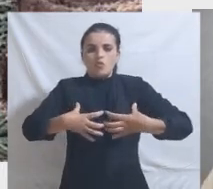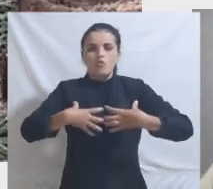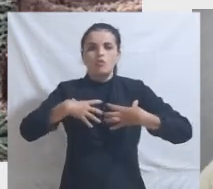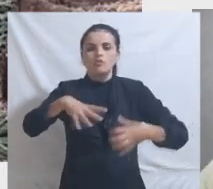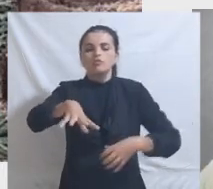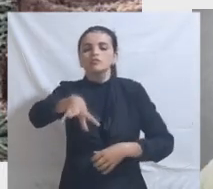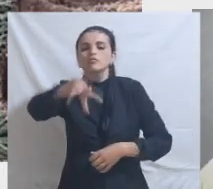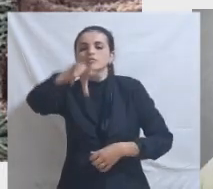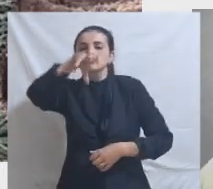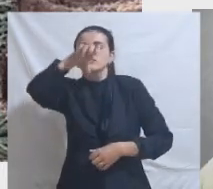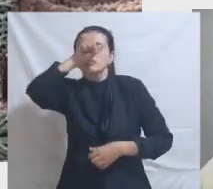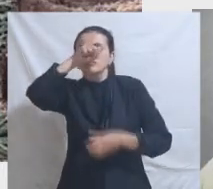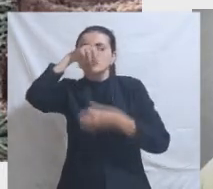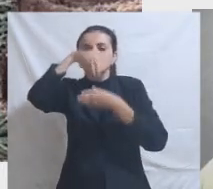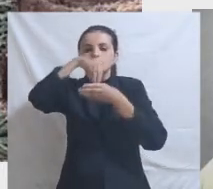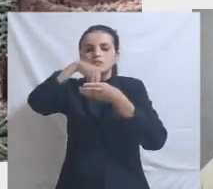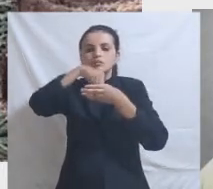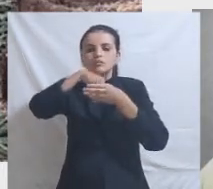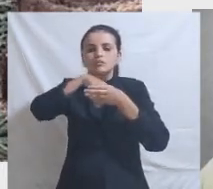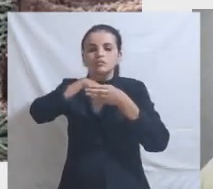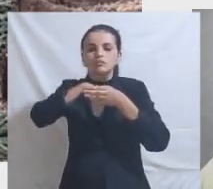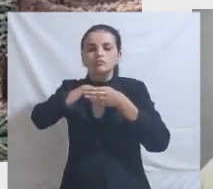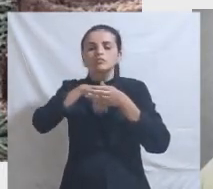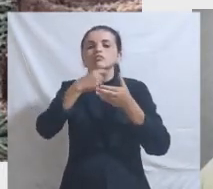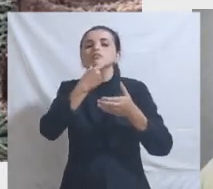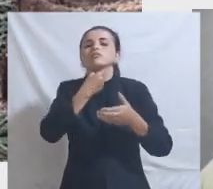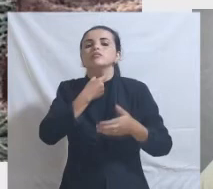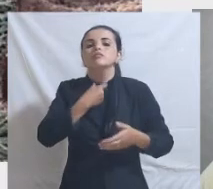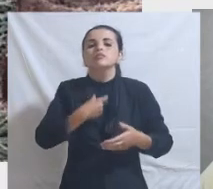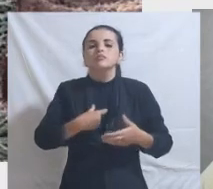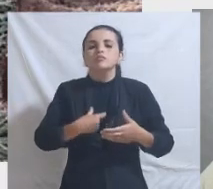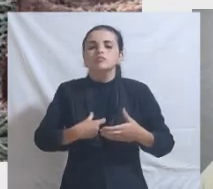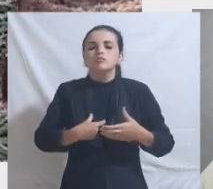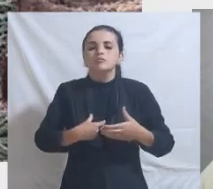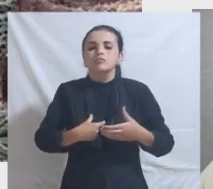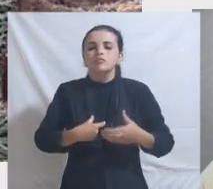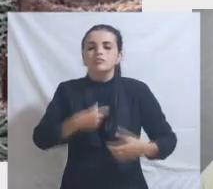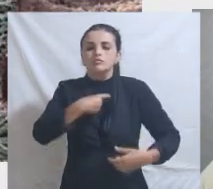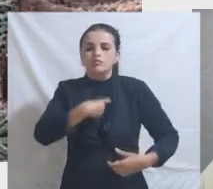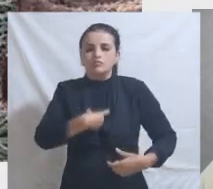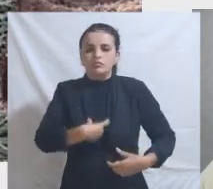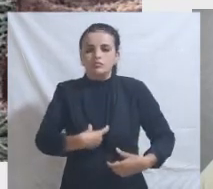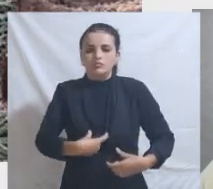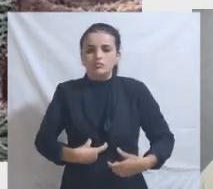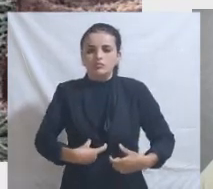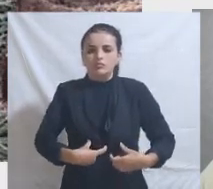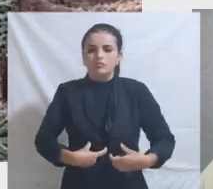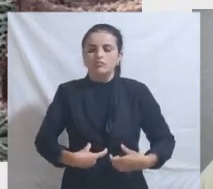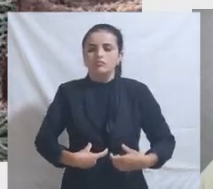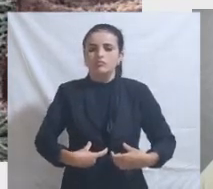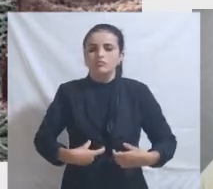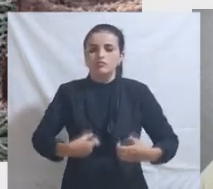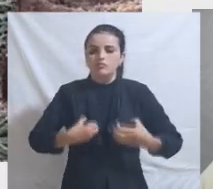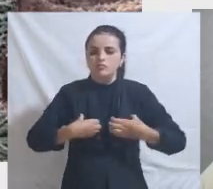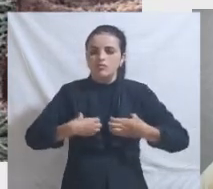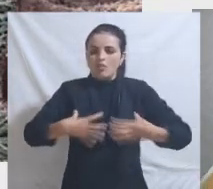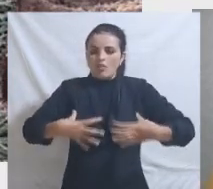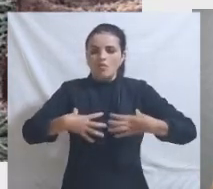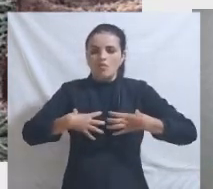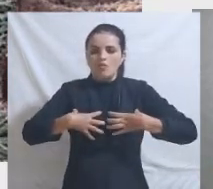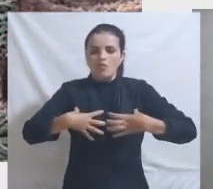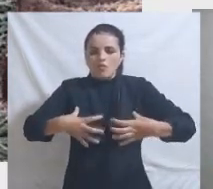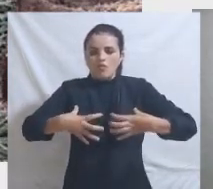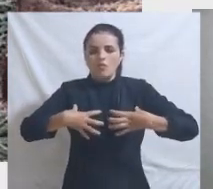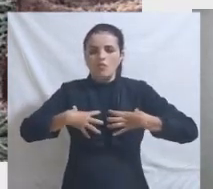são como se fossem alguns pelinhos, uns micropelinhos que fazem com que o ar que está